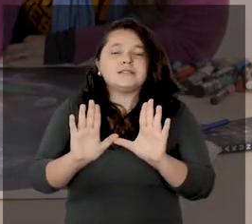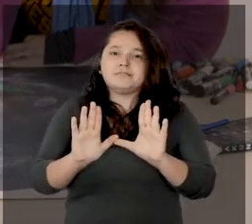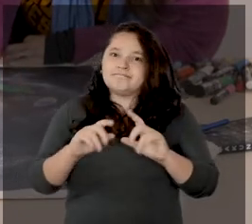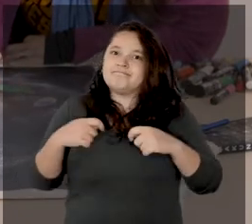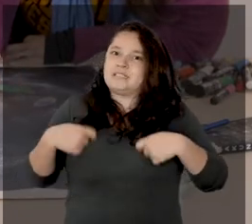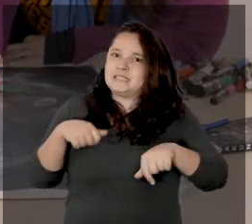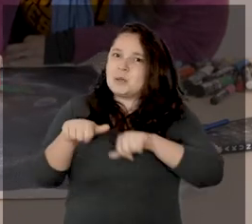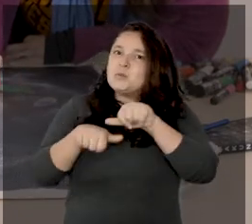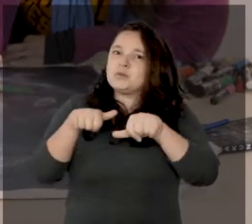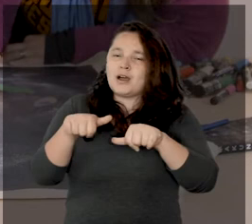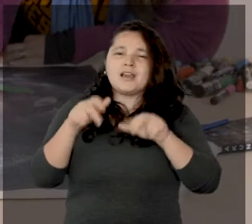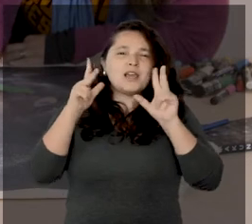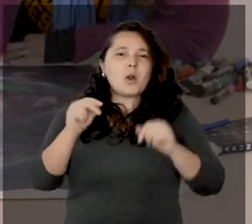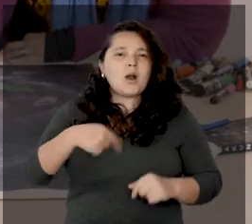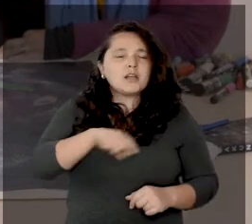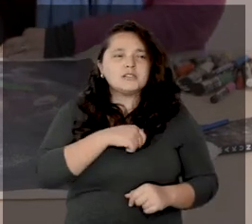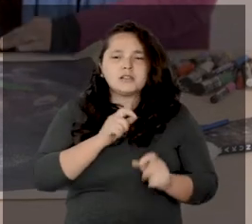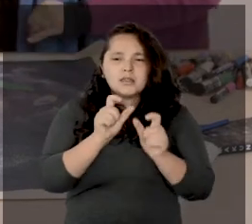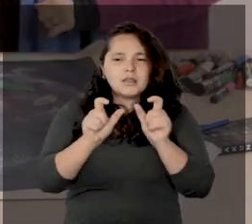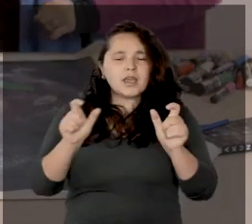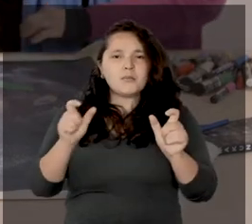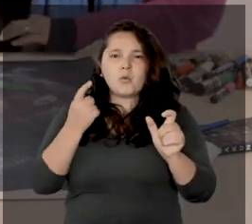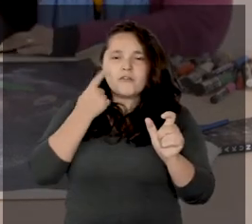isso é muito interessante.